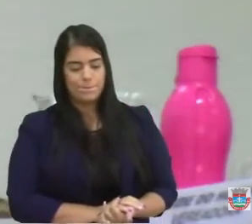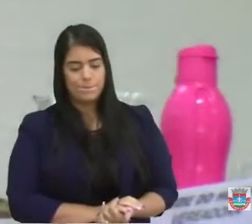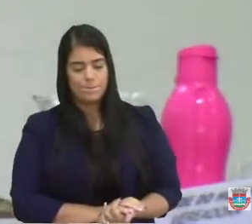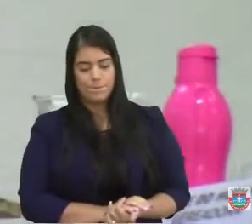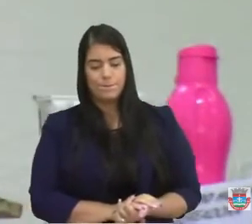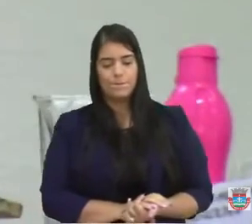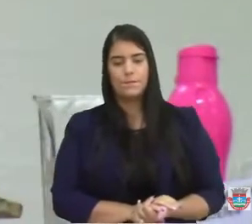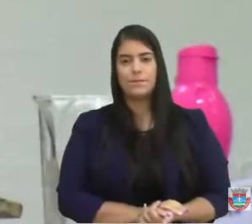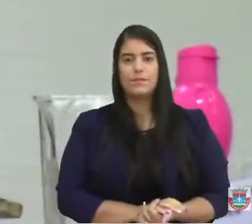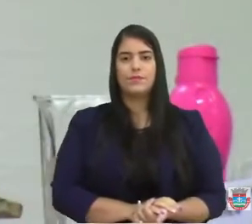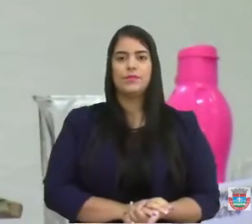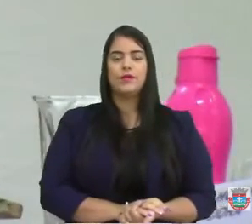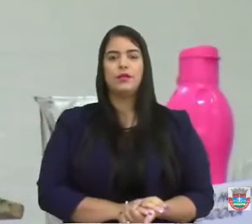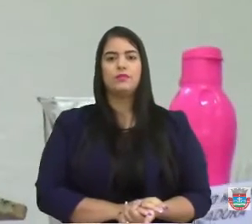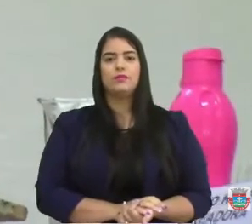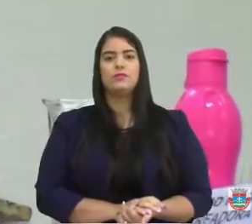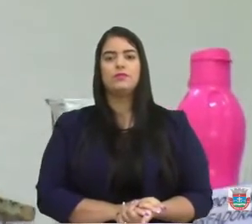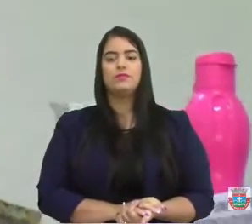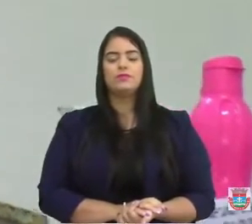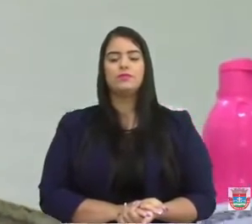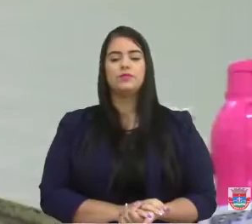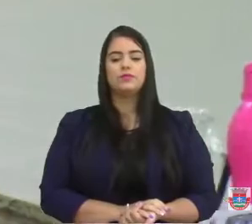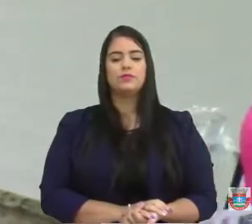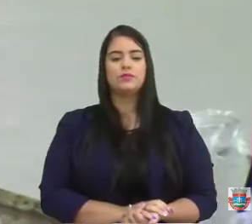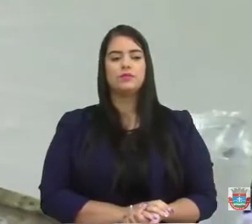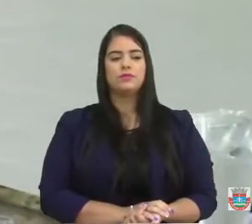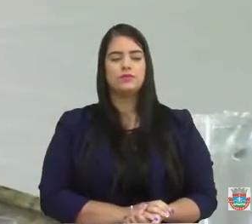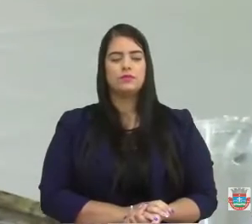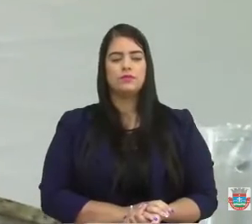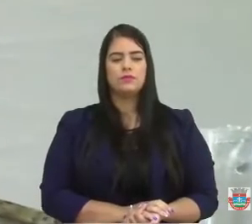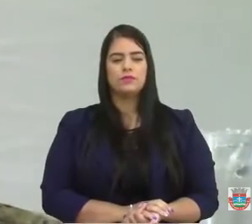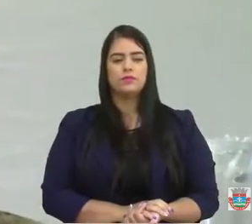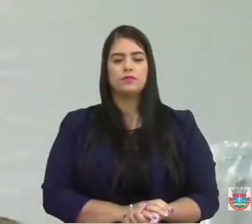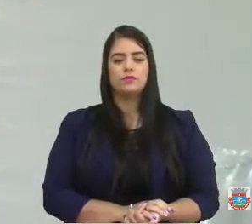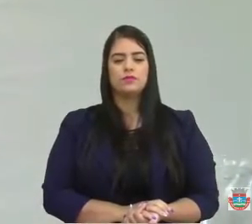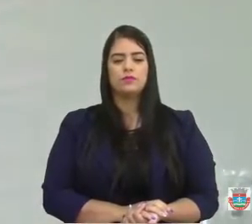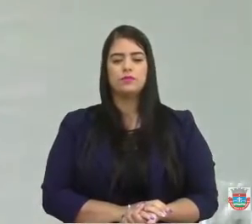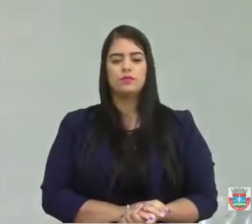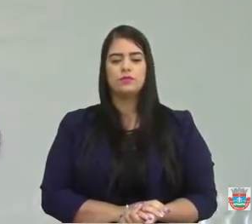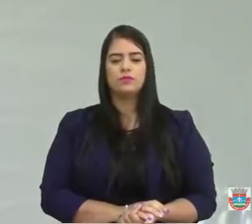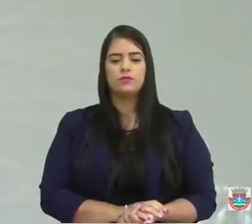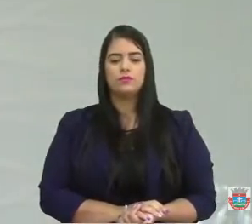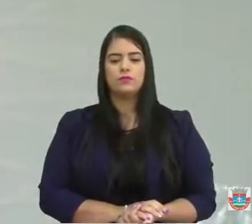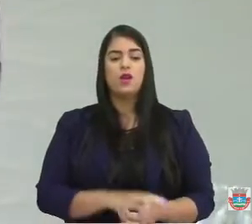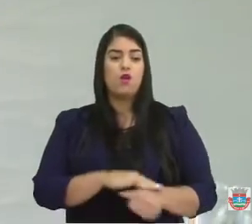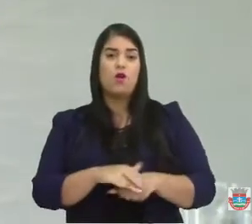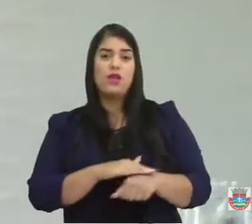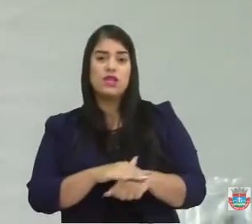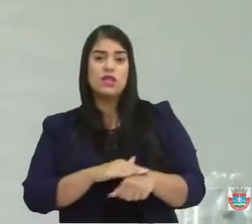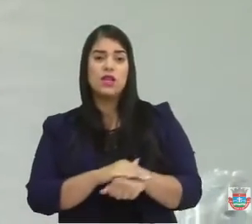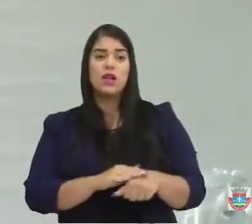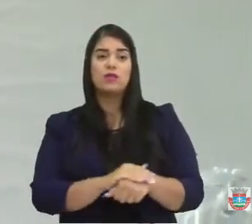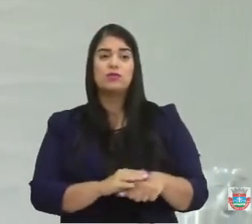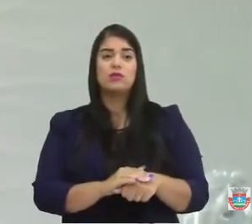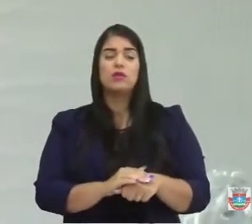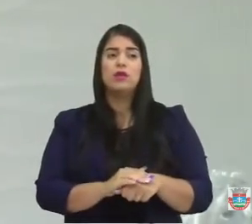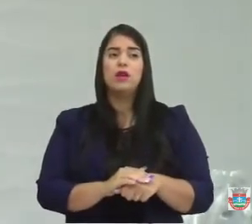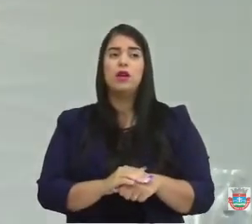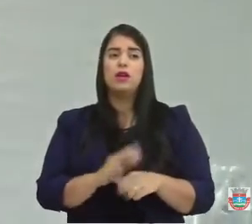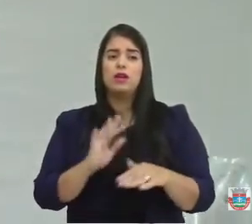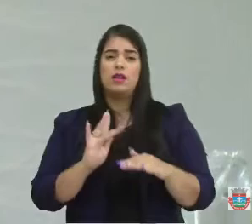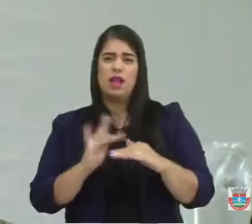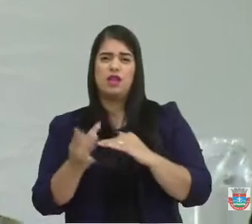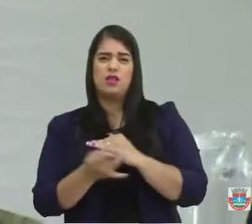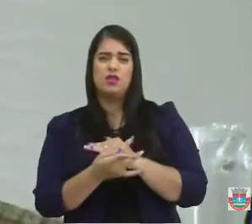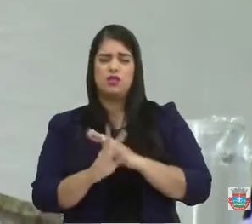Procura eu, danado. Vão ver. Só vejo que é mais brabo, conversando nas redes sociais. Não, é porque procura eu, danado, pra tu